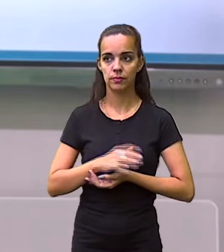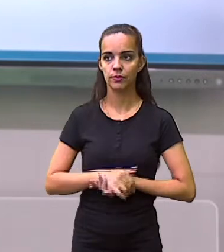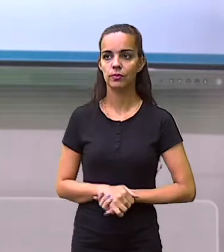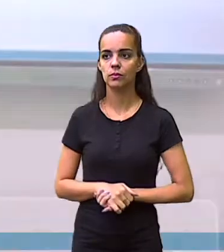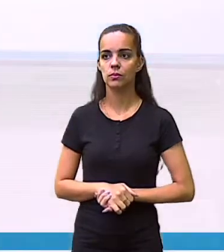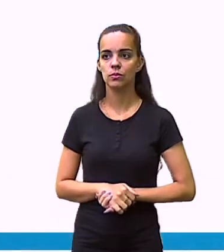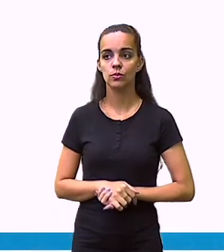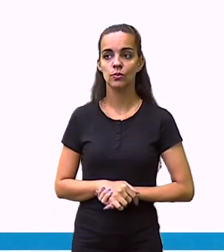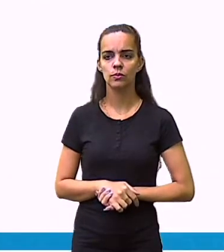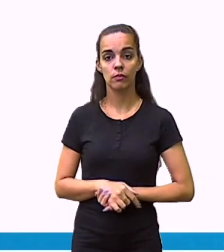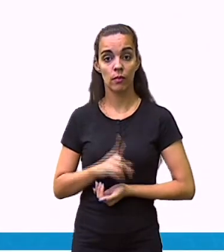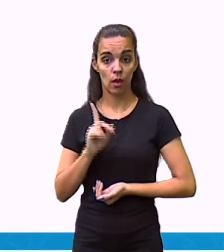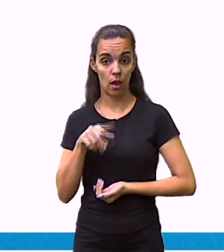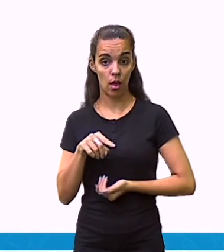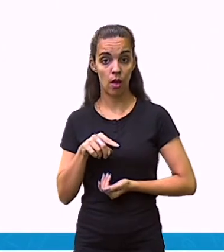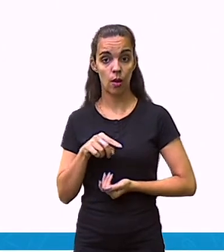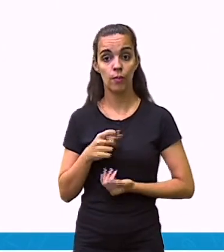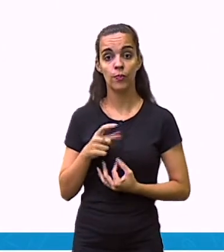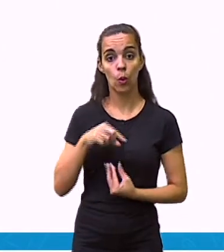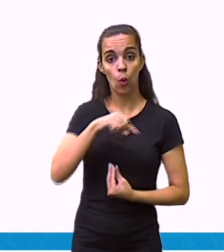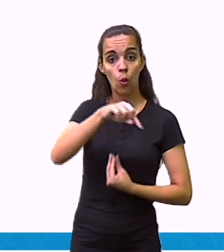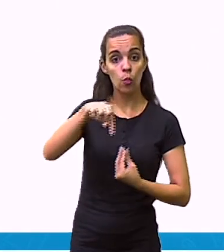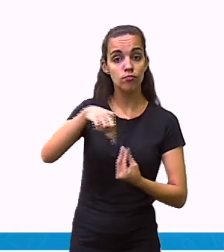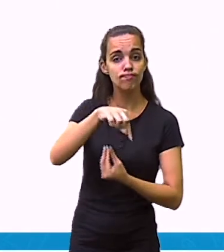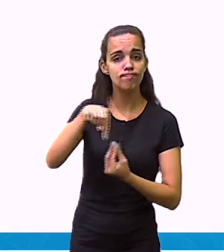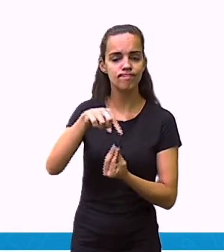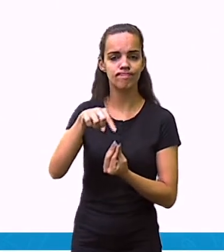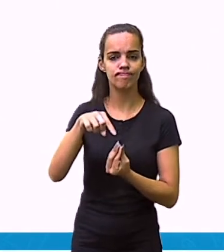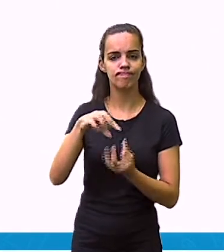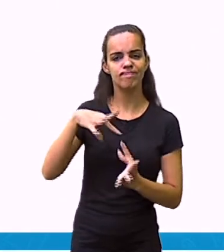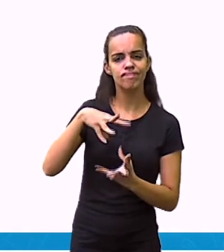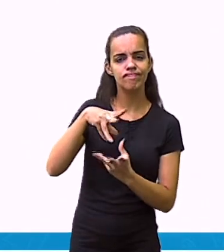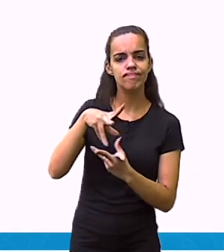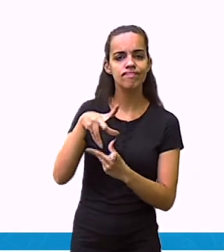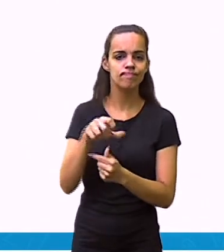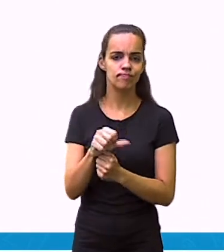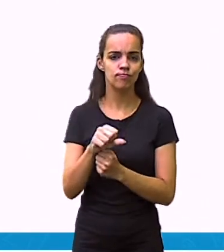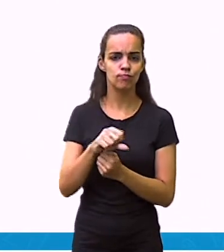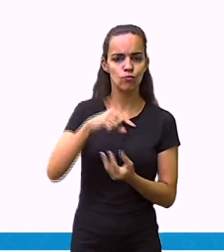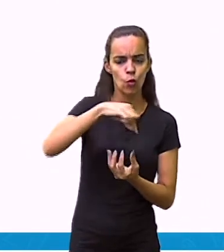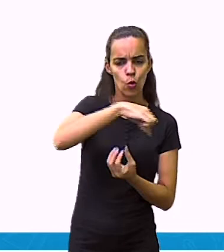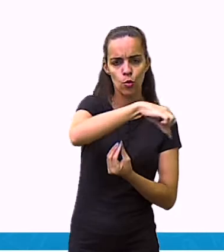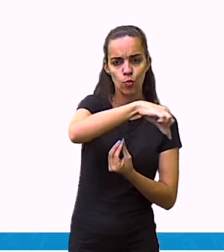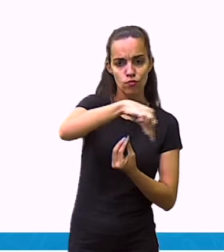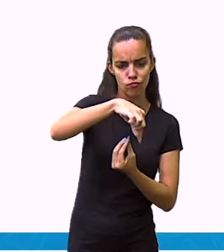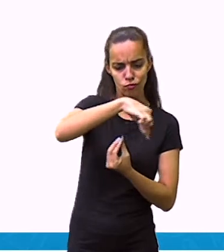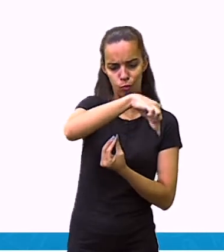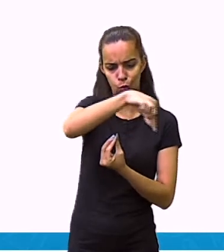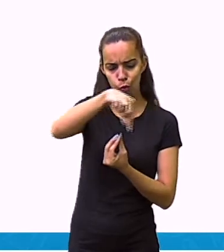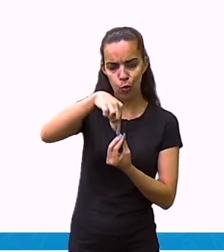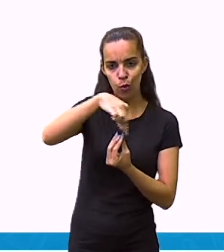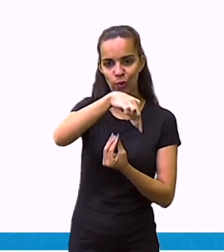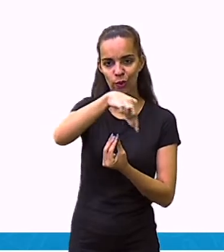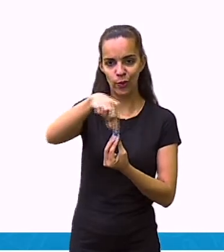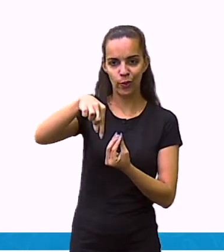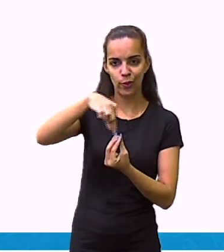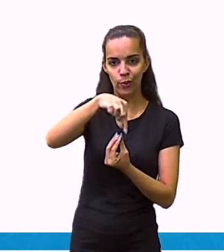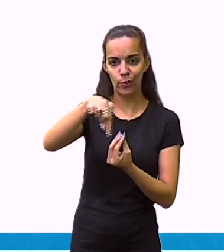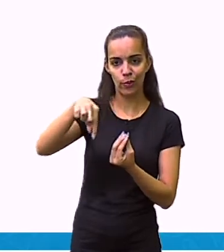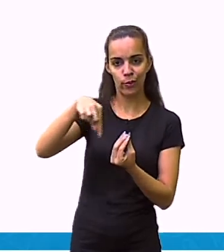Este é um movimento em que a Terra realiza em torno do seu próprio